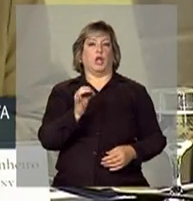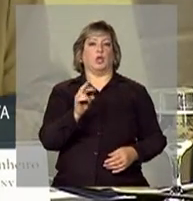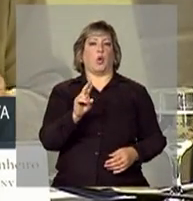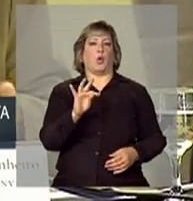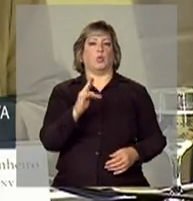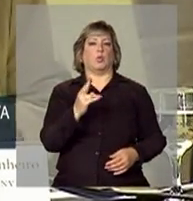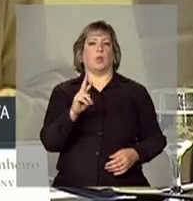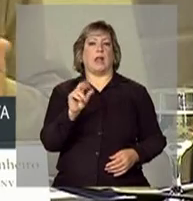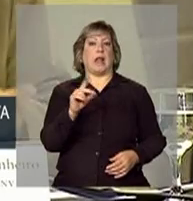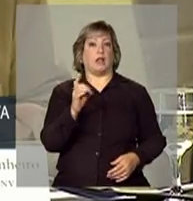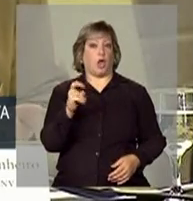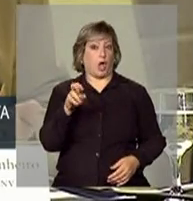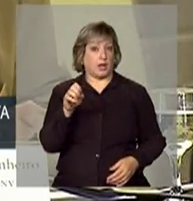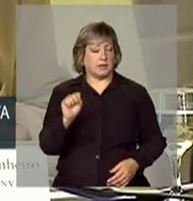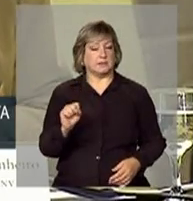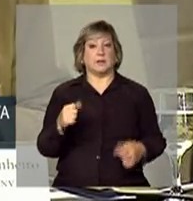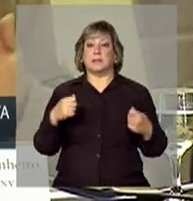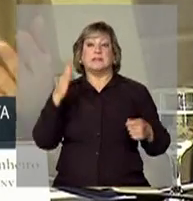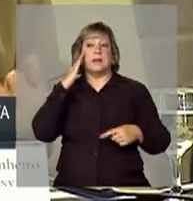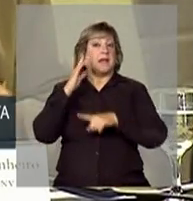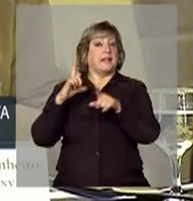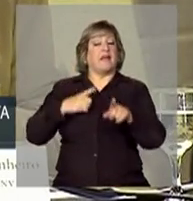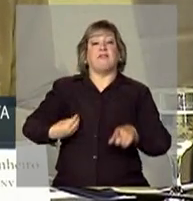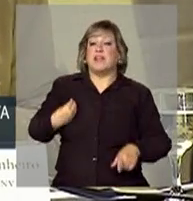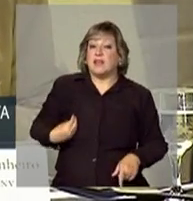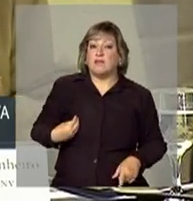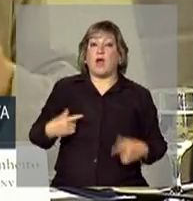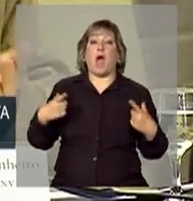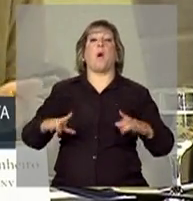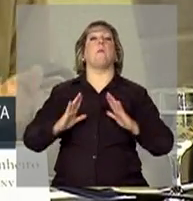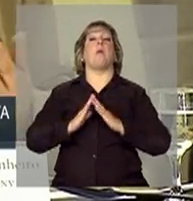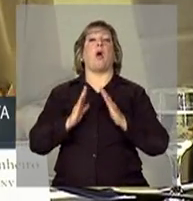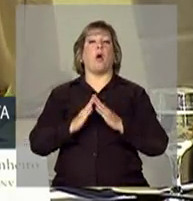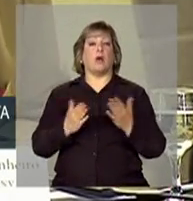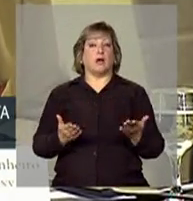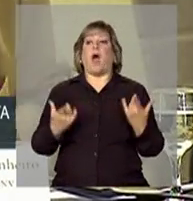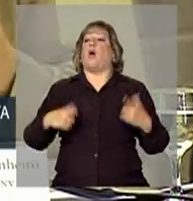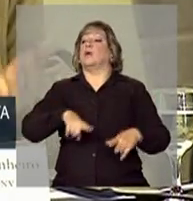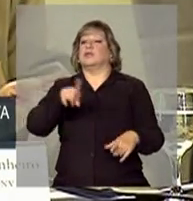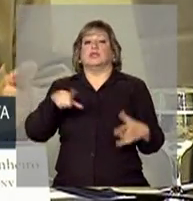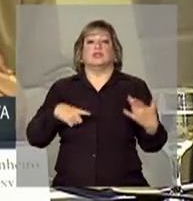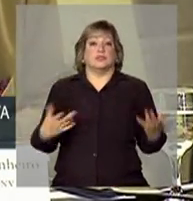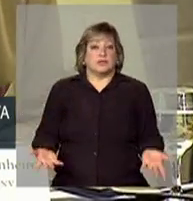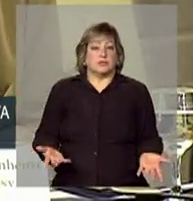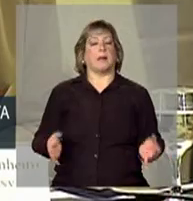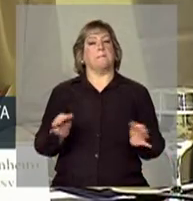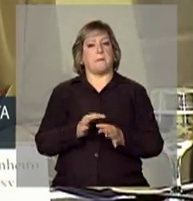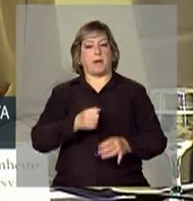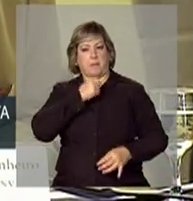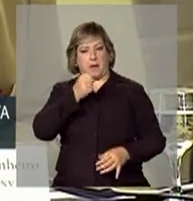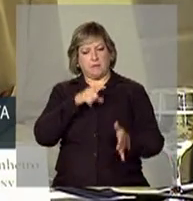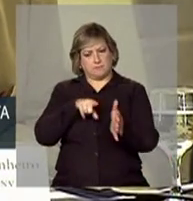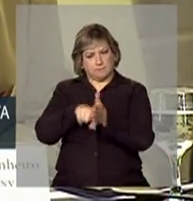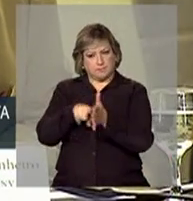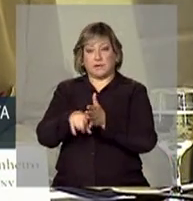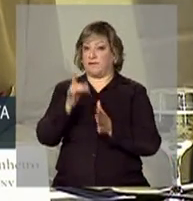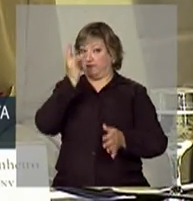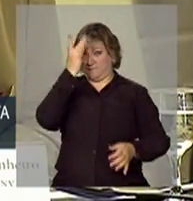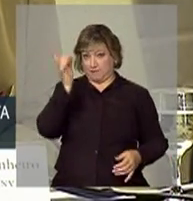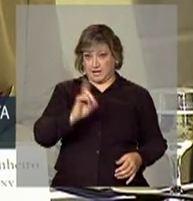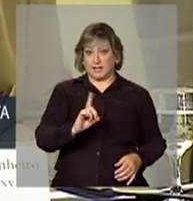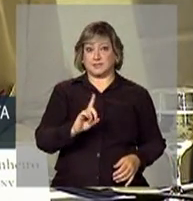mas é preciso saber se estão vivos, onde moram, onde eles estão, e preparar a entrevista. Não é coisa